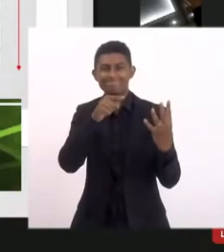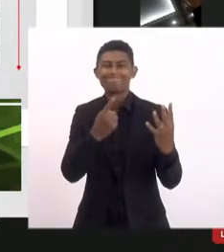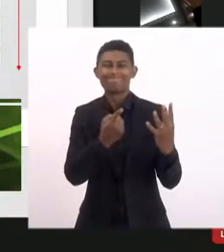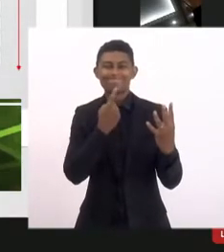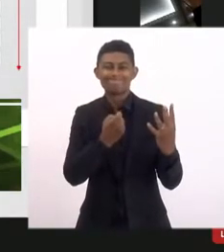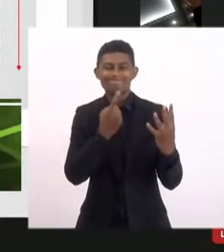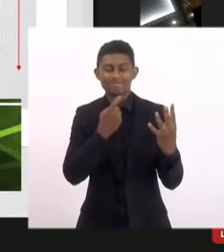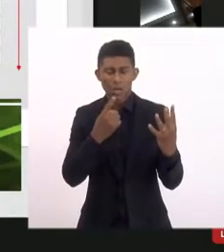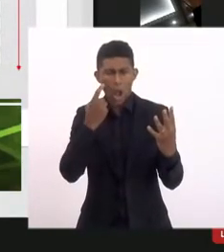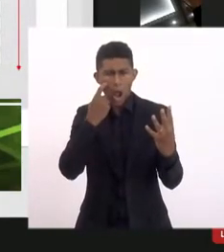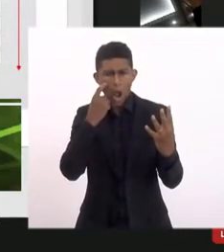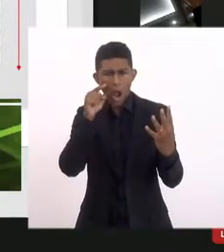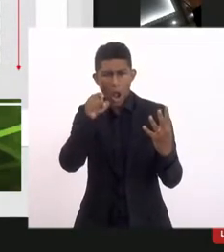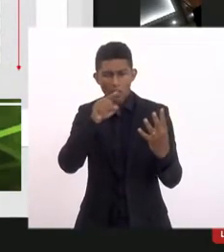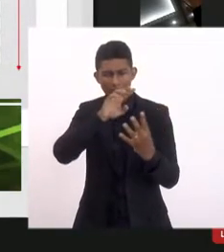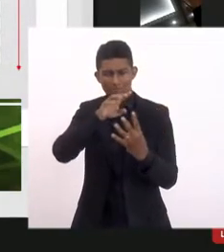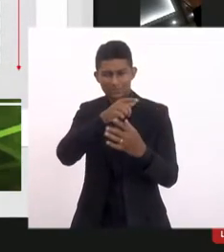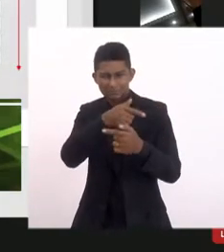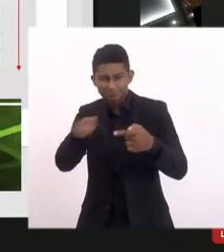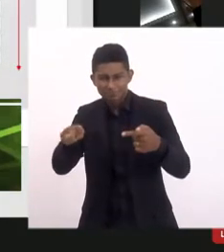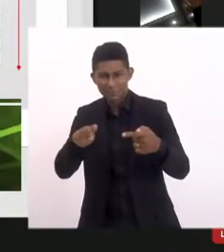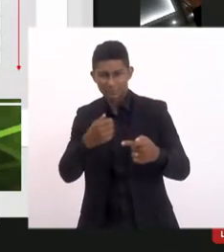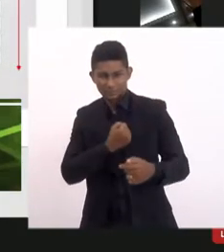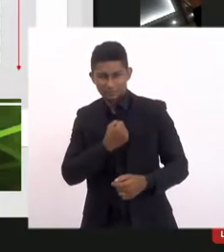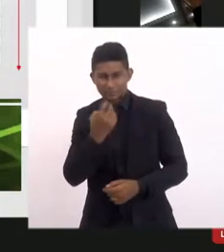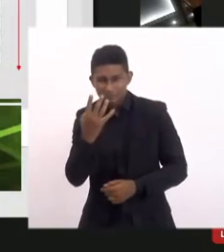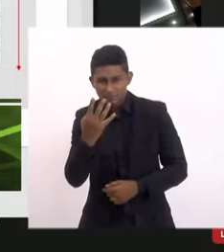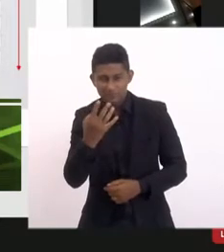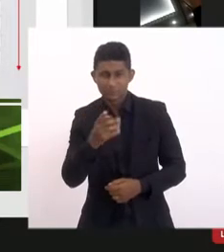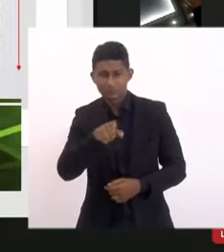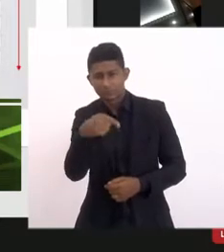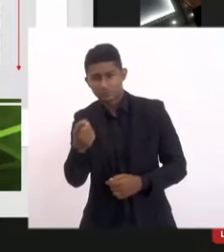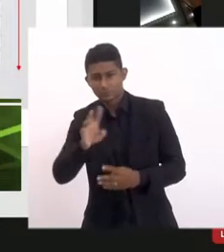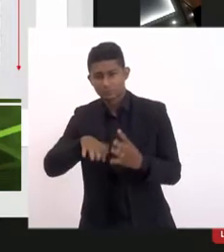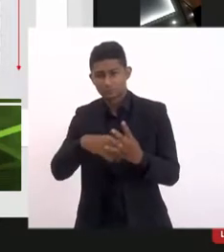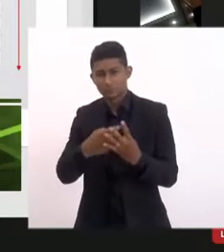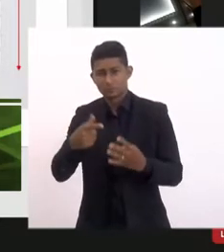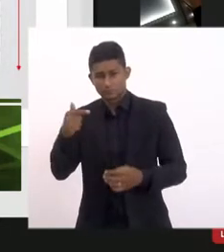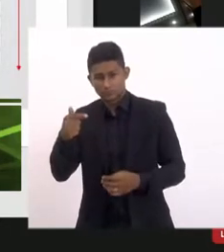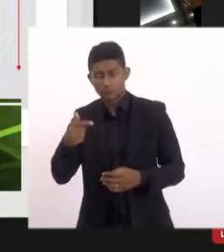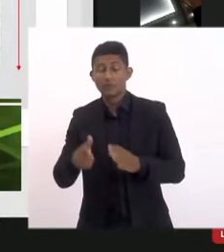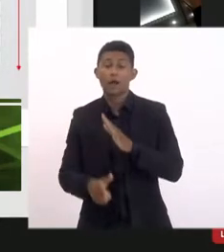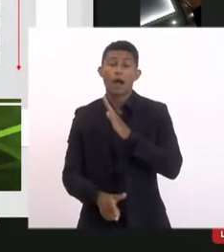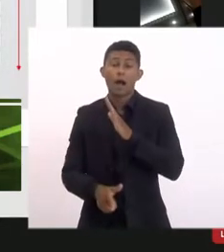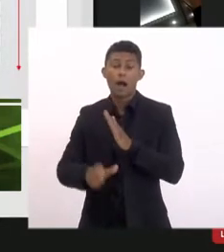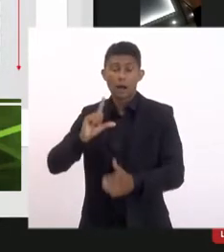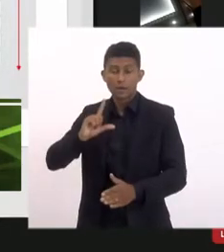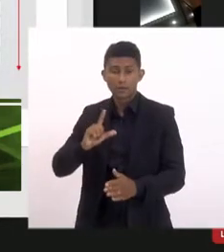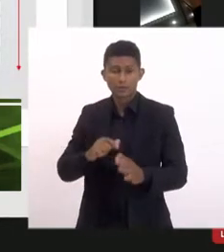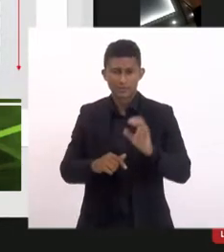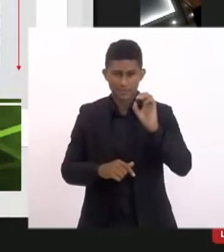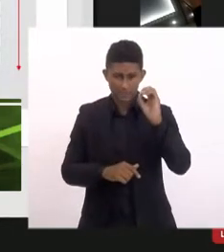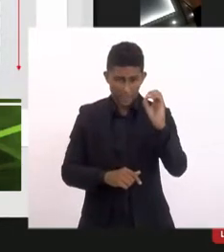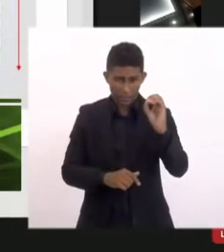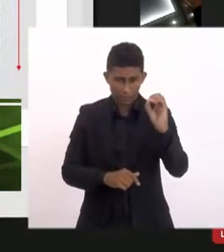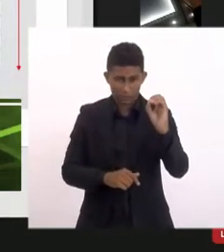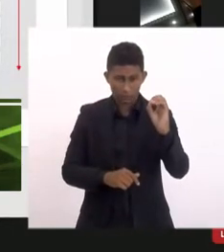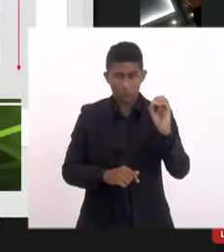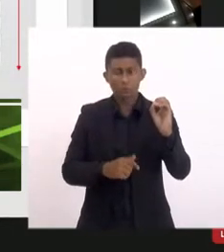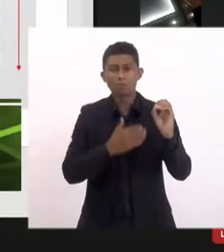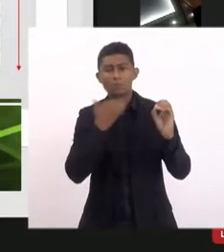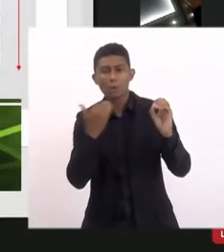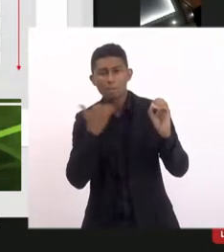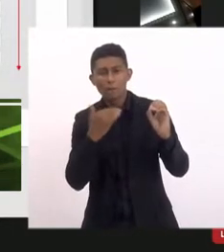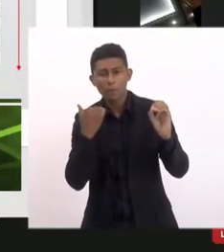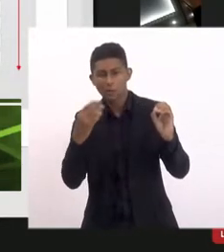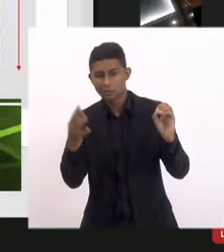semana 4 e a segunda é a semana 2. Nós saímos da região noroeste de 0 para 4 óbitos. Então, não tem o percentual porque você